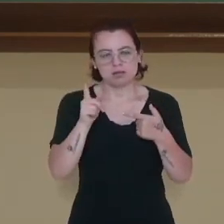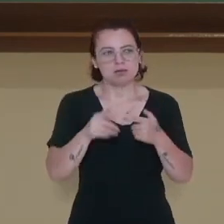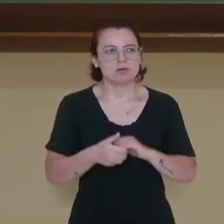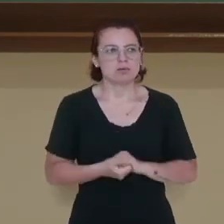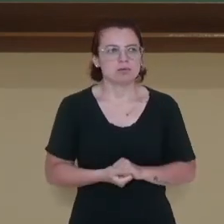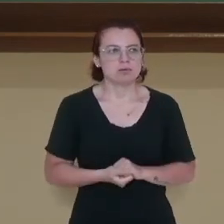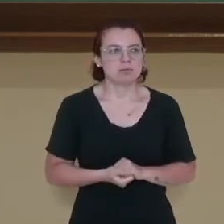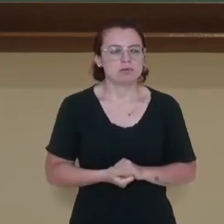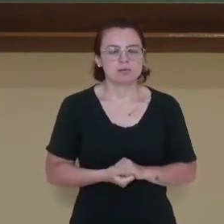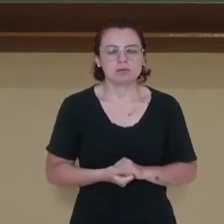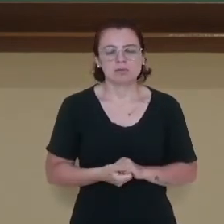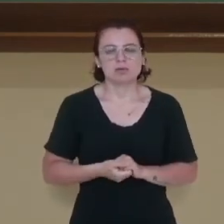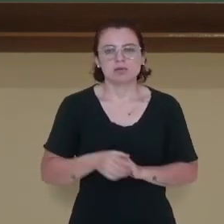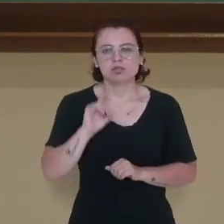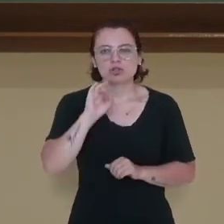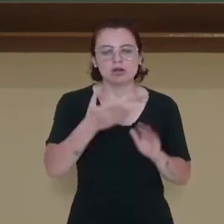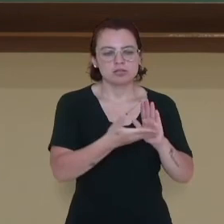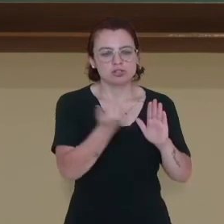poder que seria